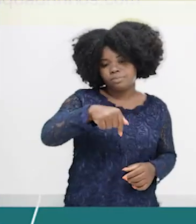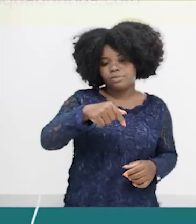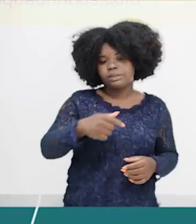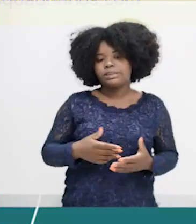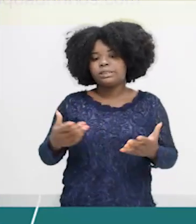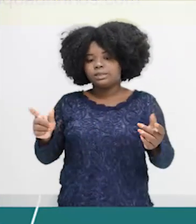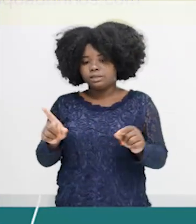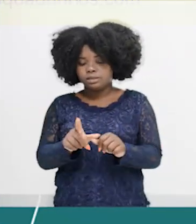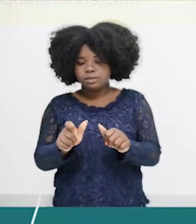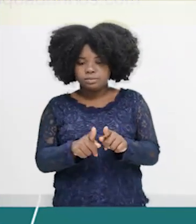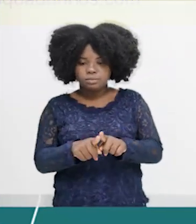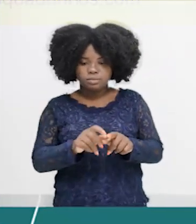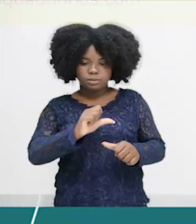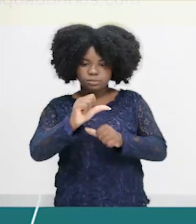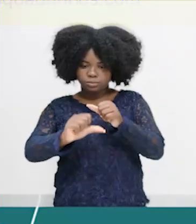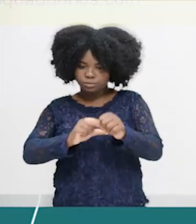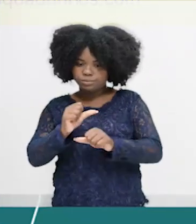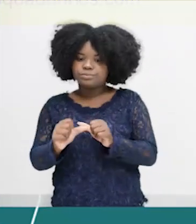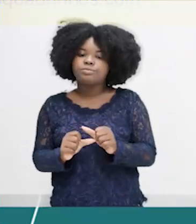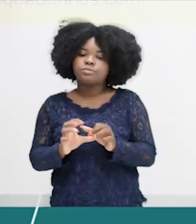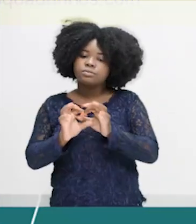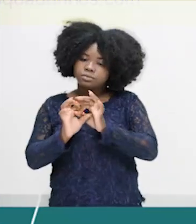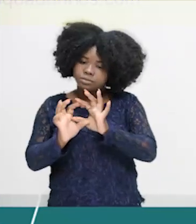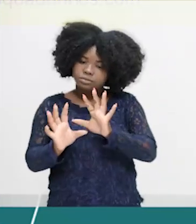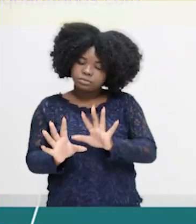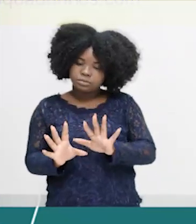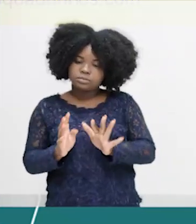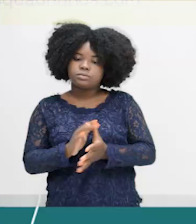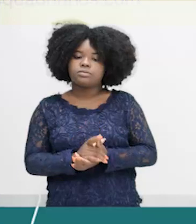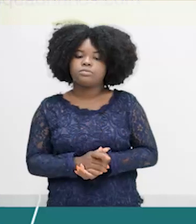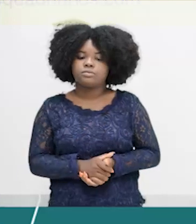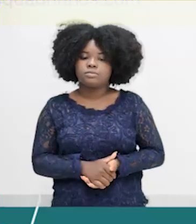capa revisitada quando foi lançado os quadrinhos do